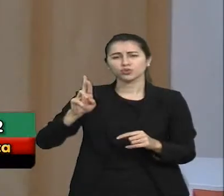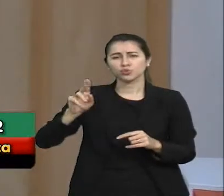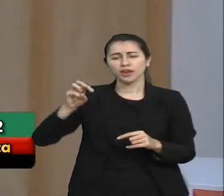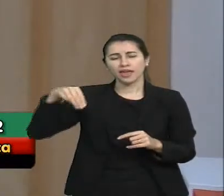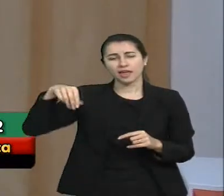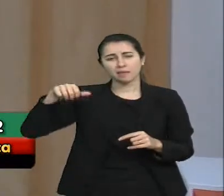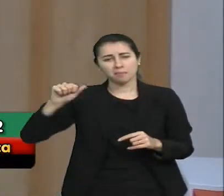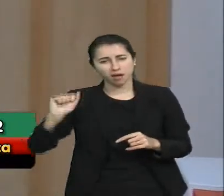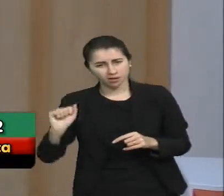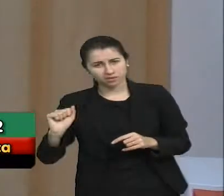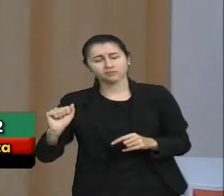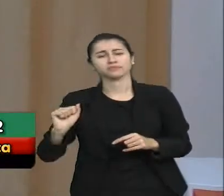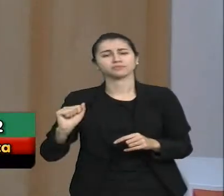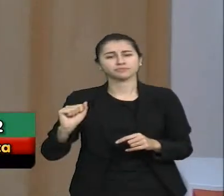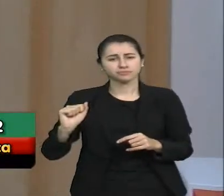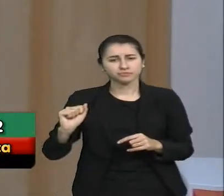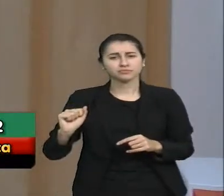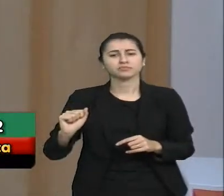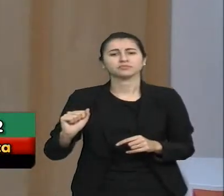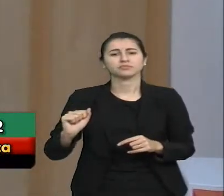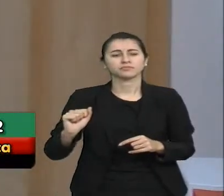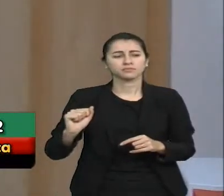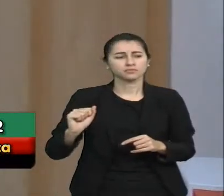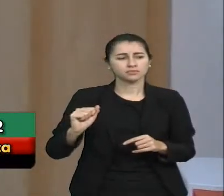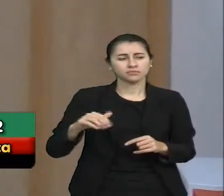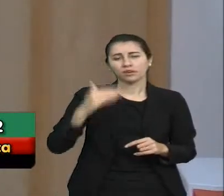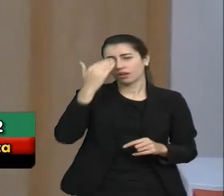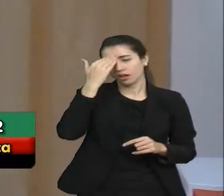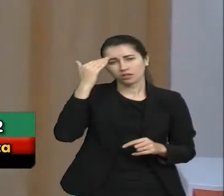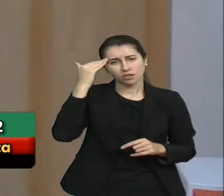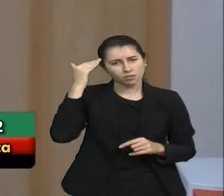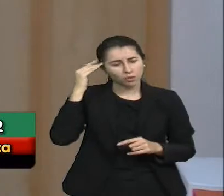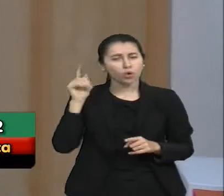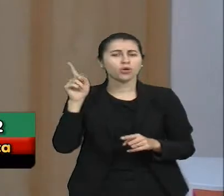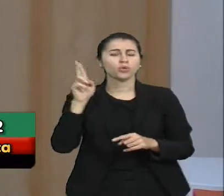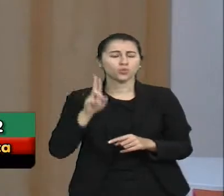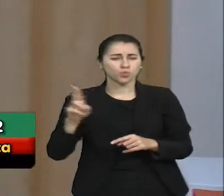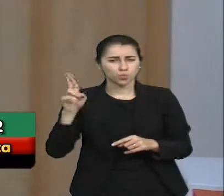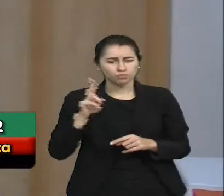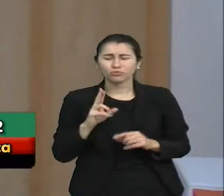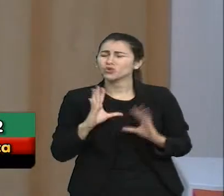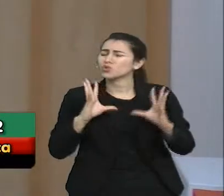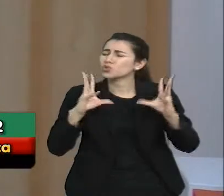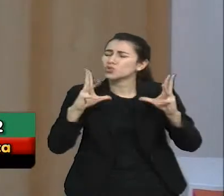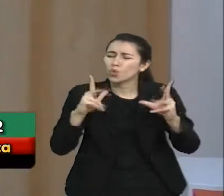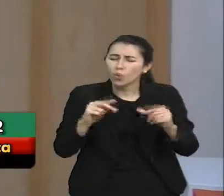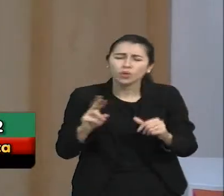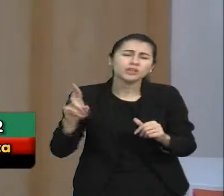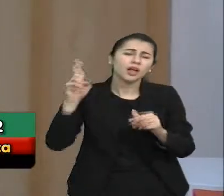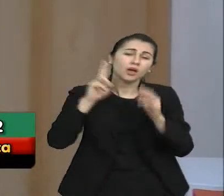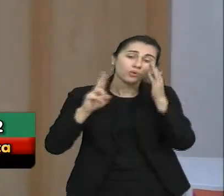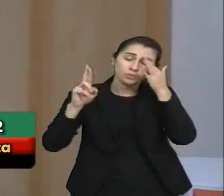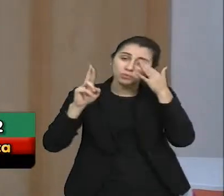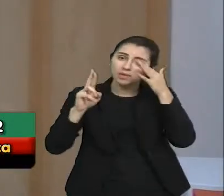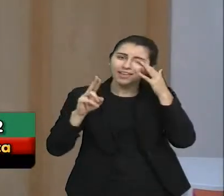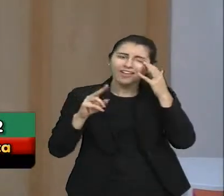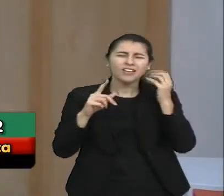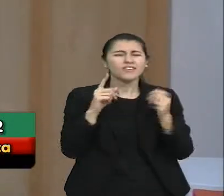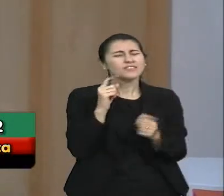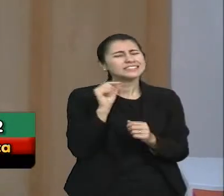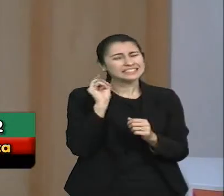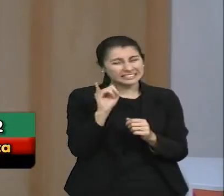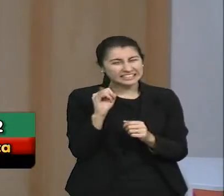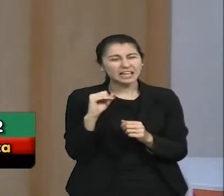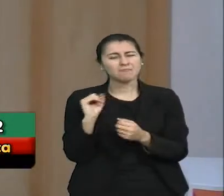e orações, o candomblé usa o seu ofó. Todas elas são iguais, no fundo. Se a gente